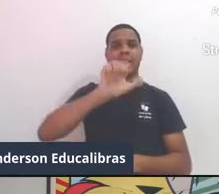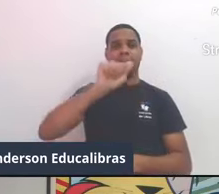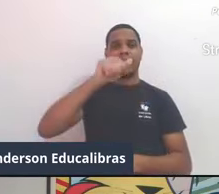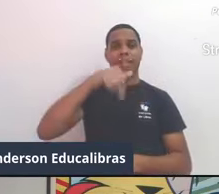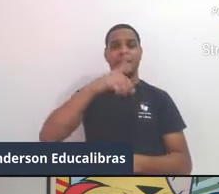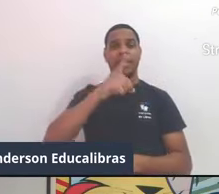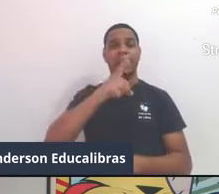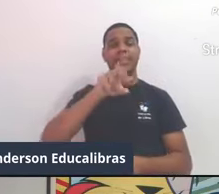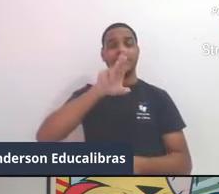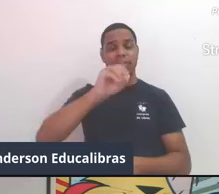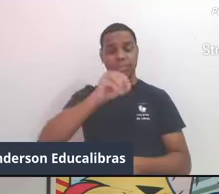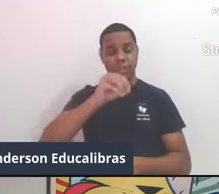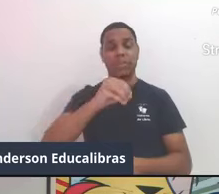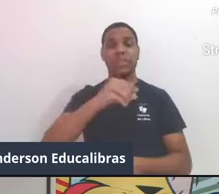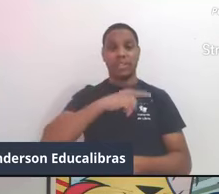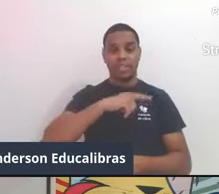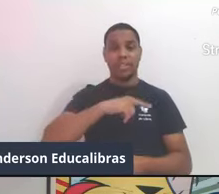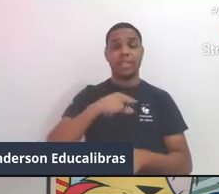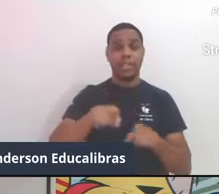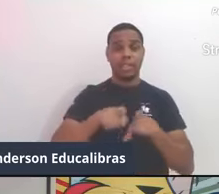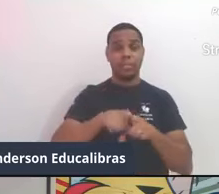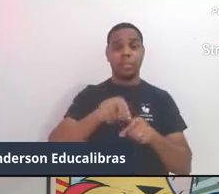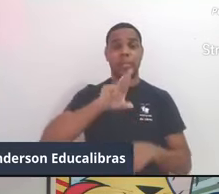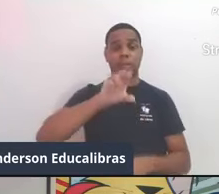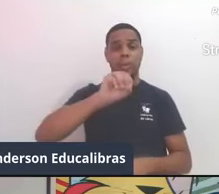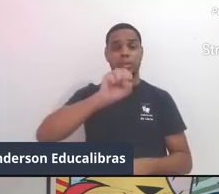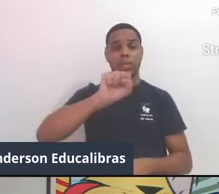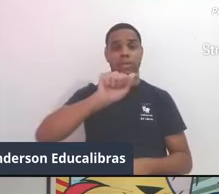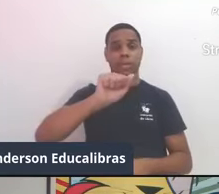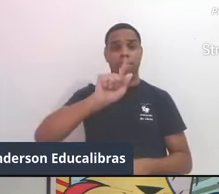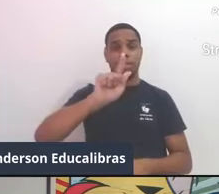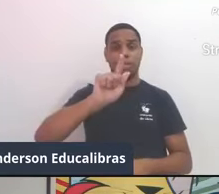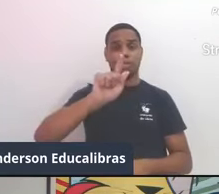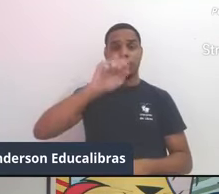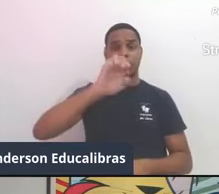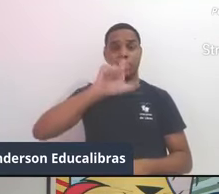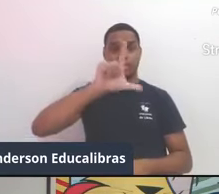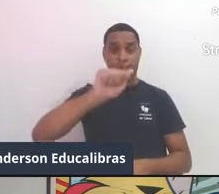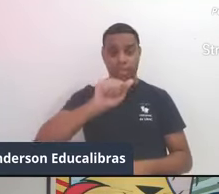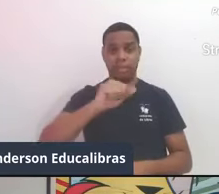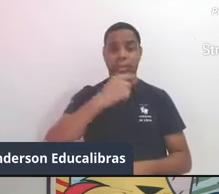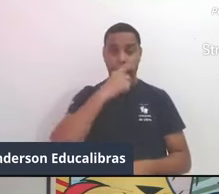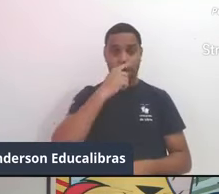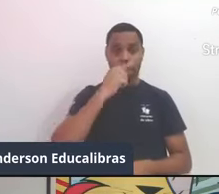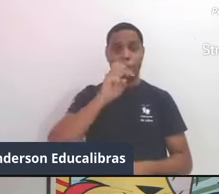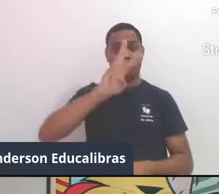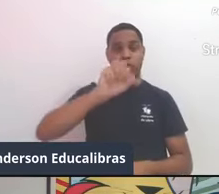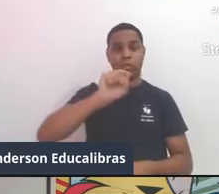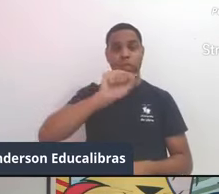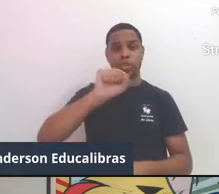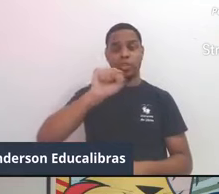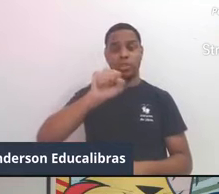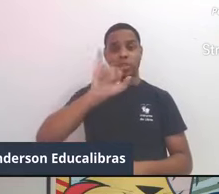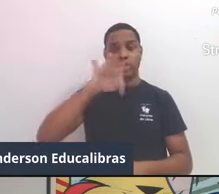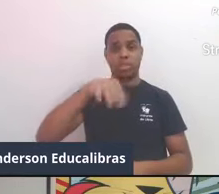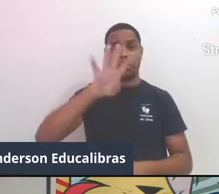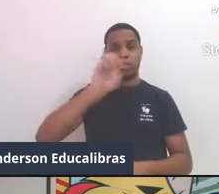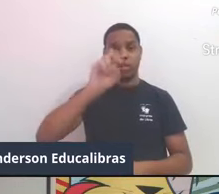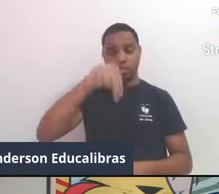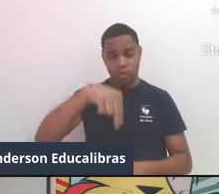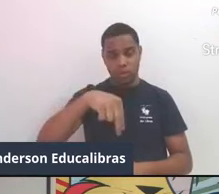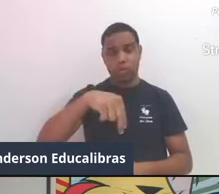bocha, Rosângela Baqueiro, referência, Washington Aquino, amigão, ou seja,